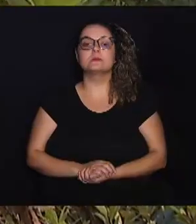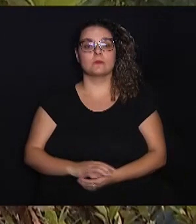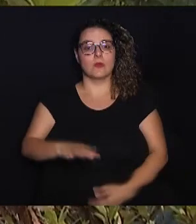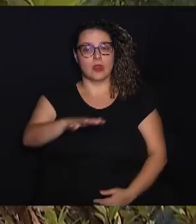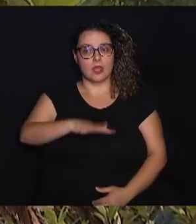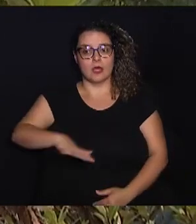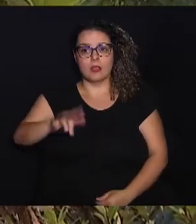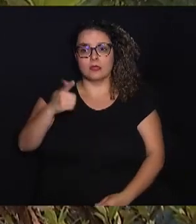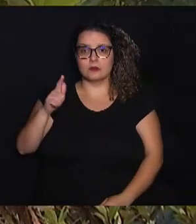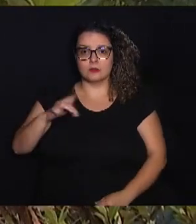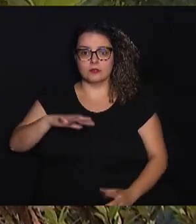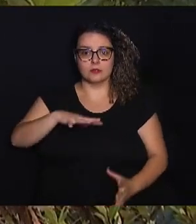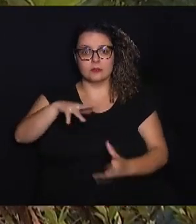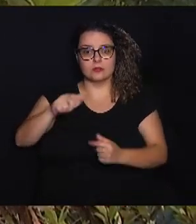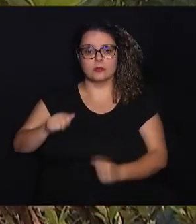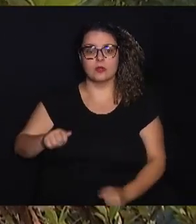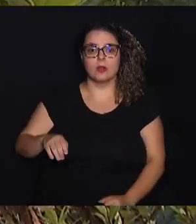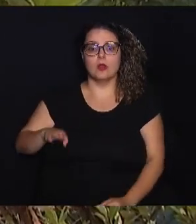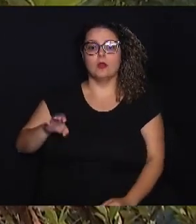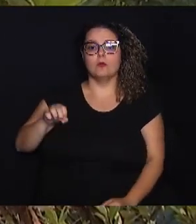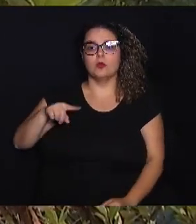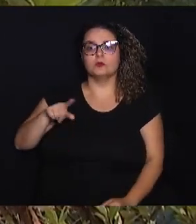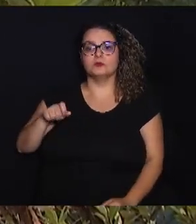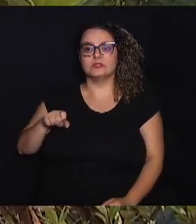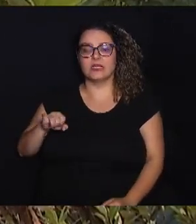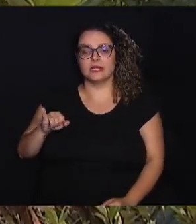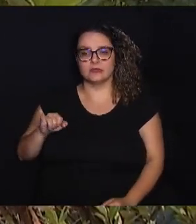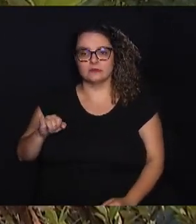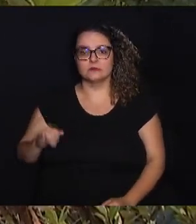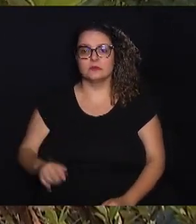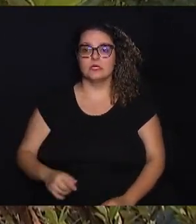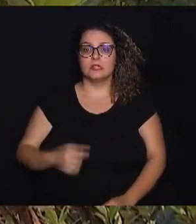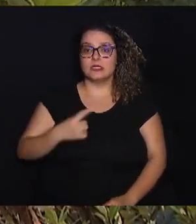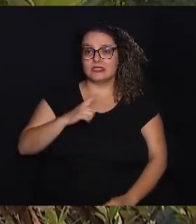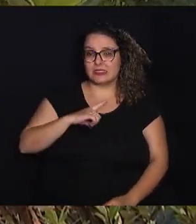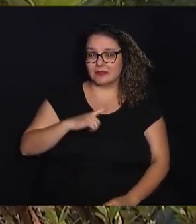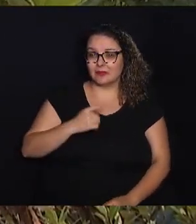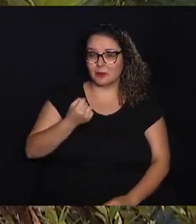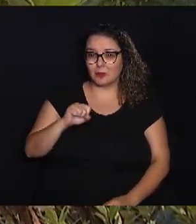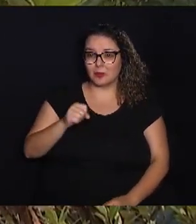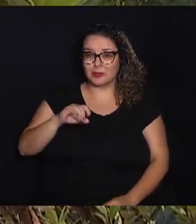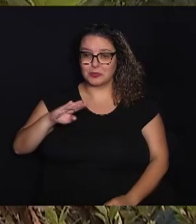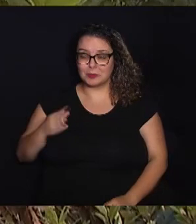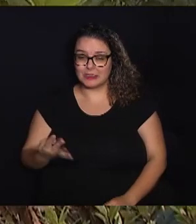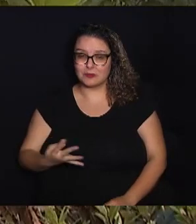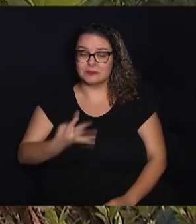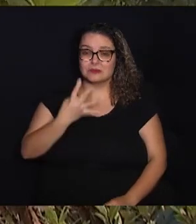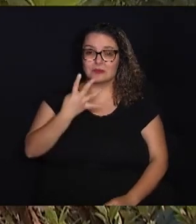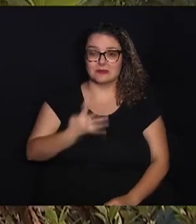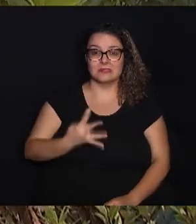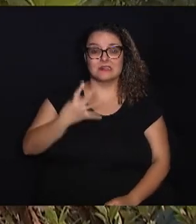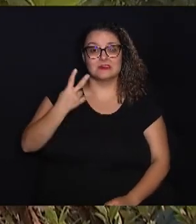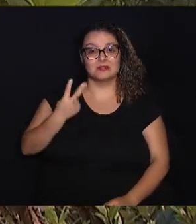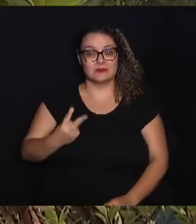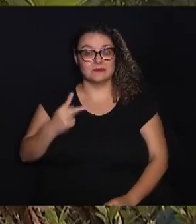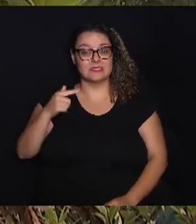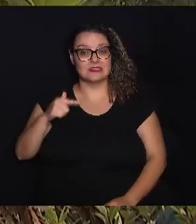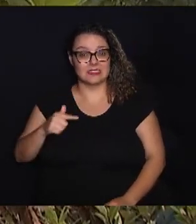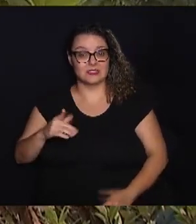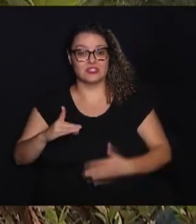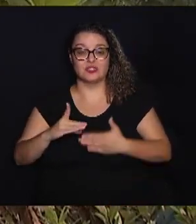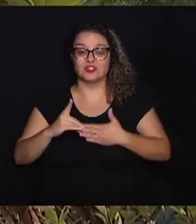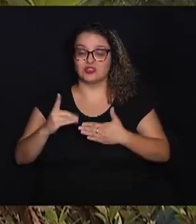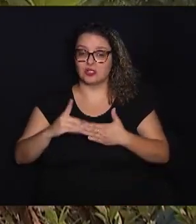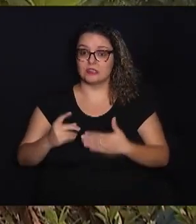mercado global de bonsai atingiu 8 bilhões 427 milhões de dólares